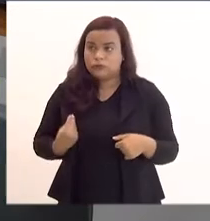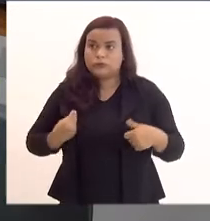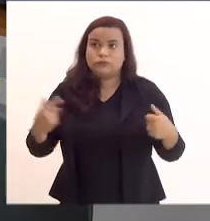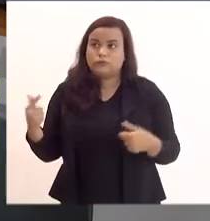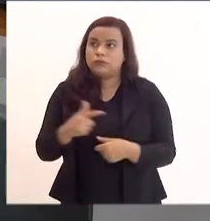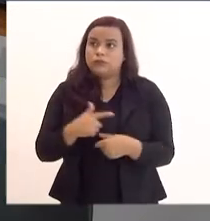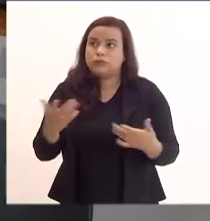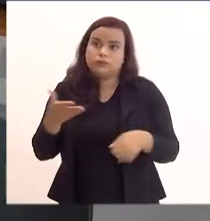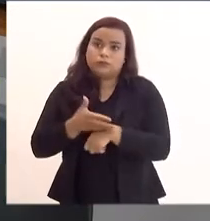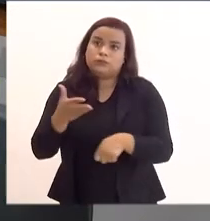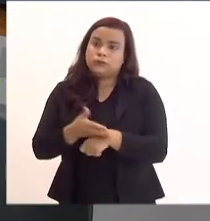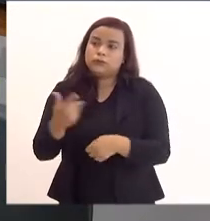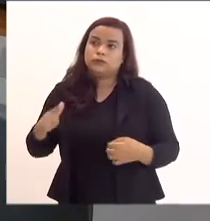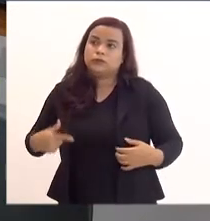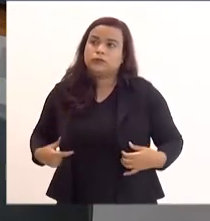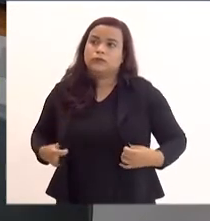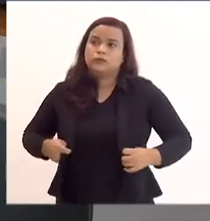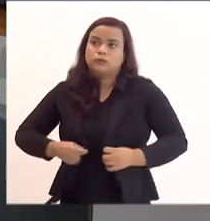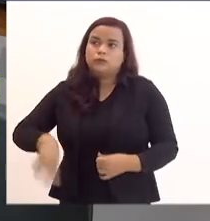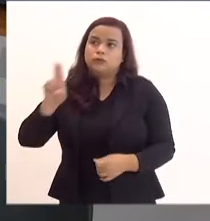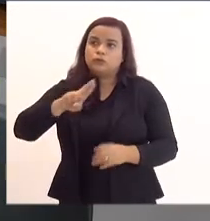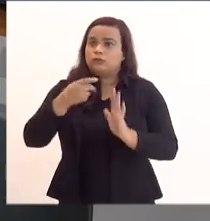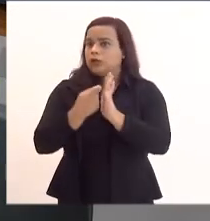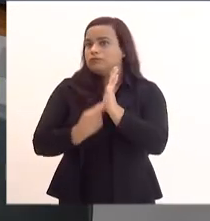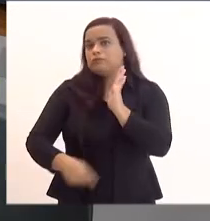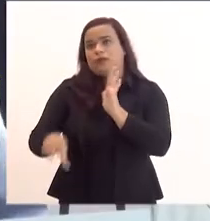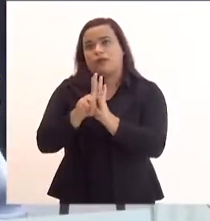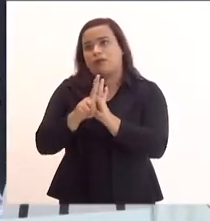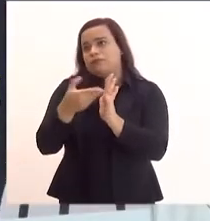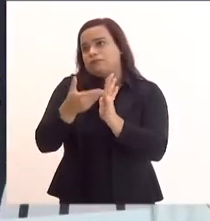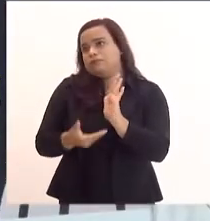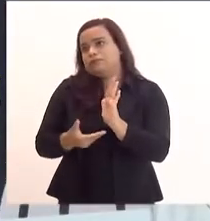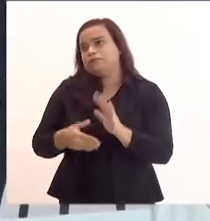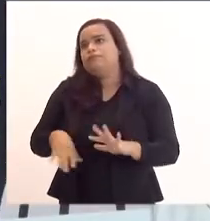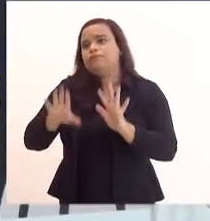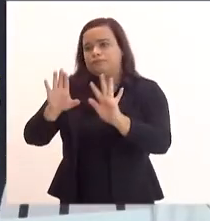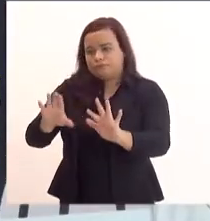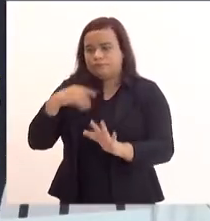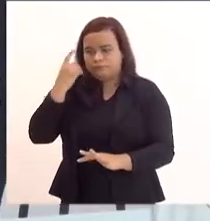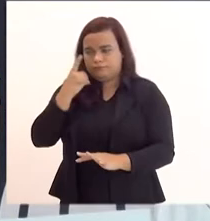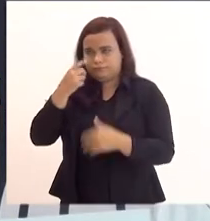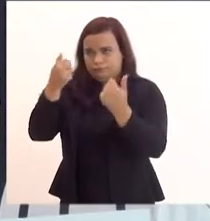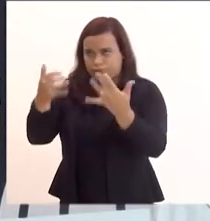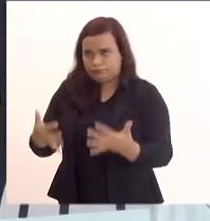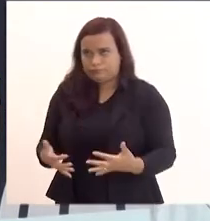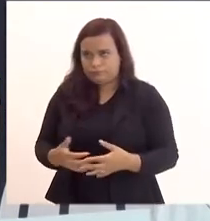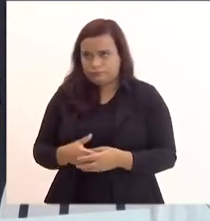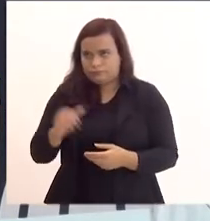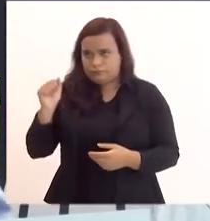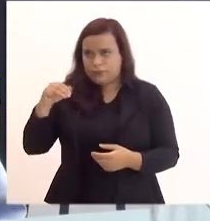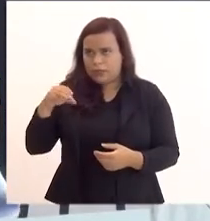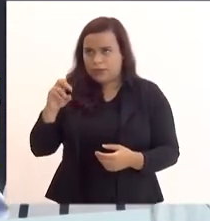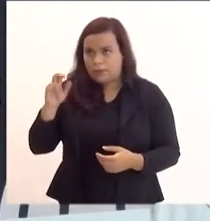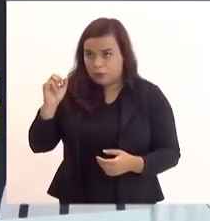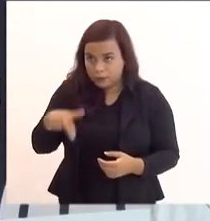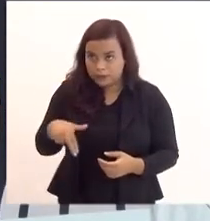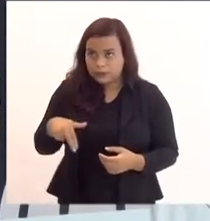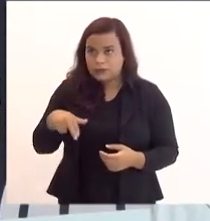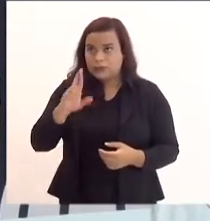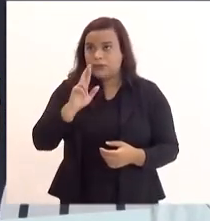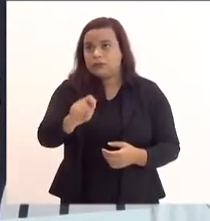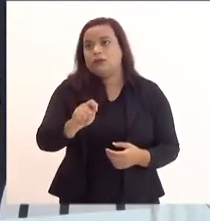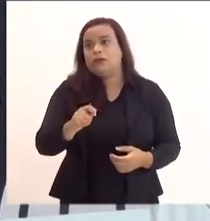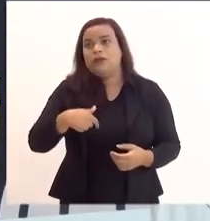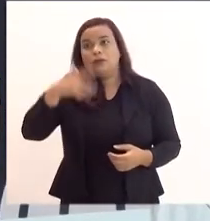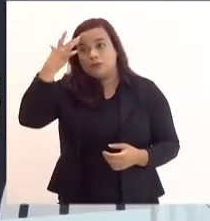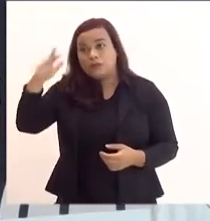não participará e vai usar a letra da lei. Bom, então... Deputado Amorim, olha só. Eu não sei dizer mais o nome da doença, mas